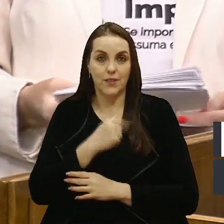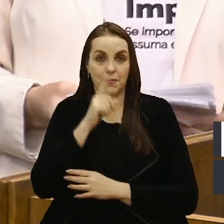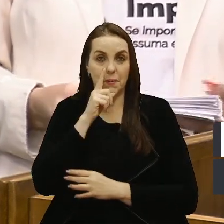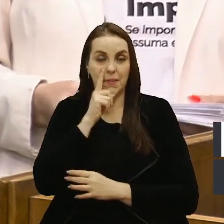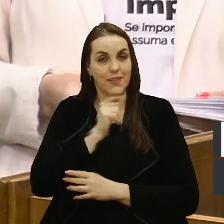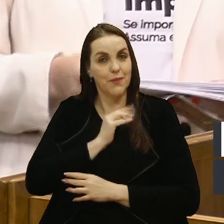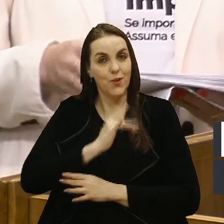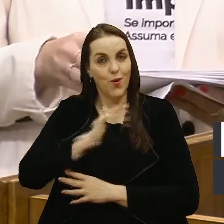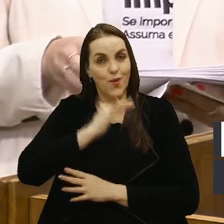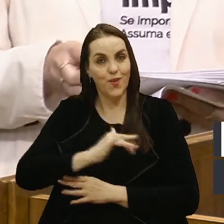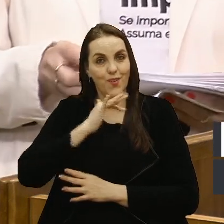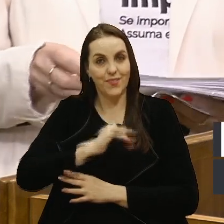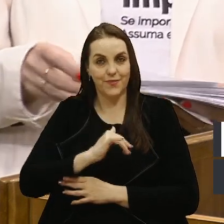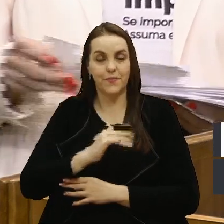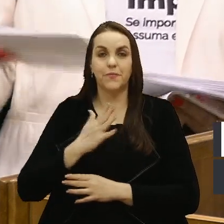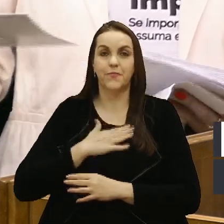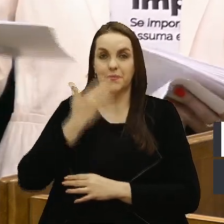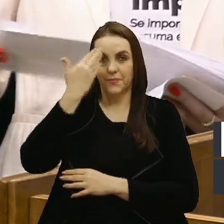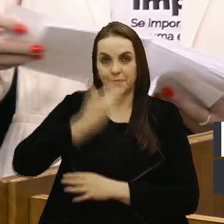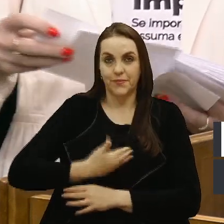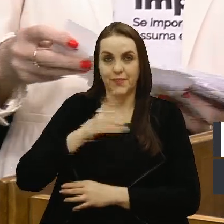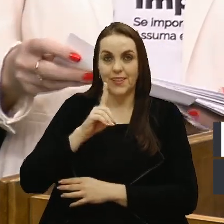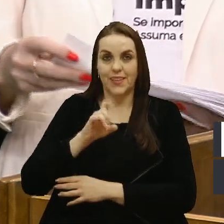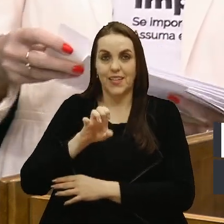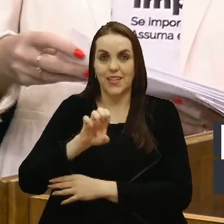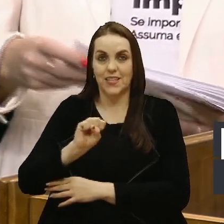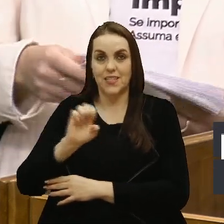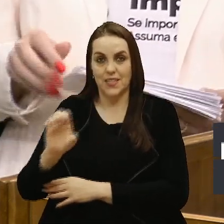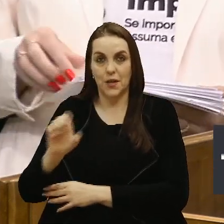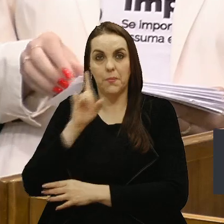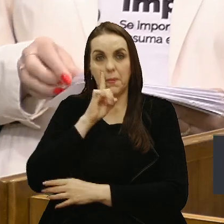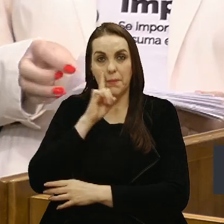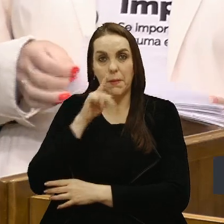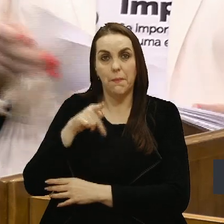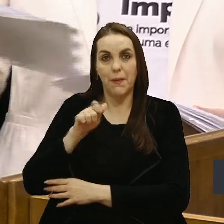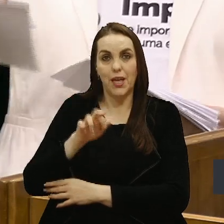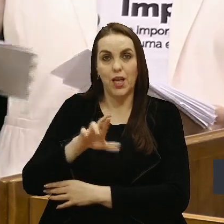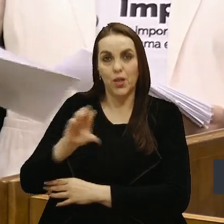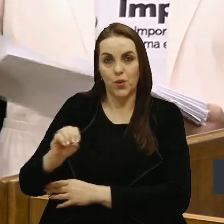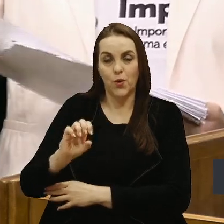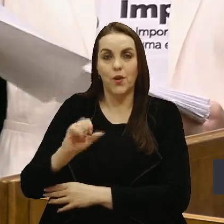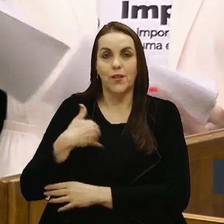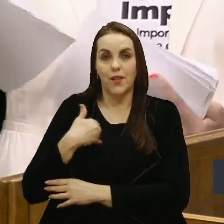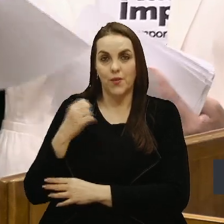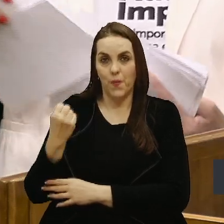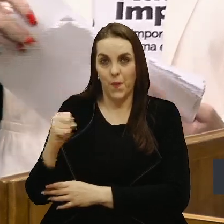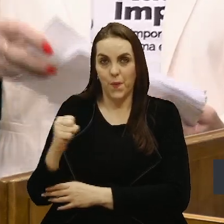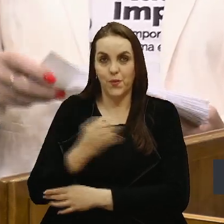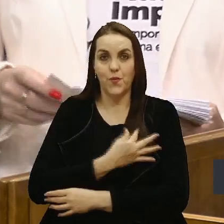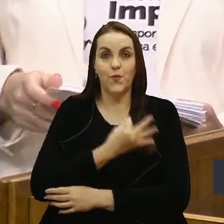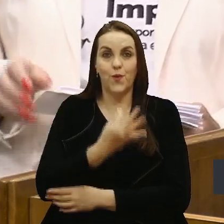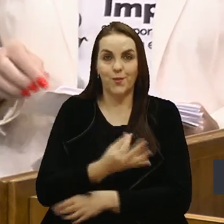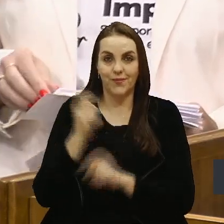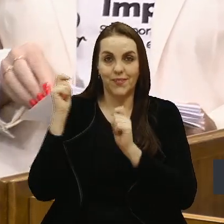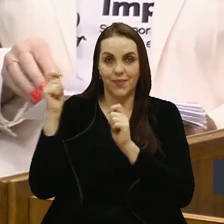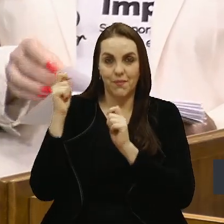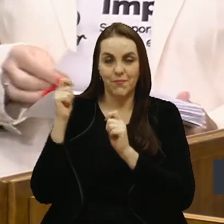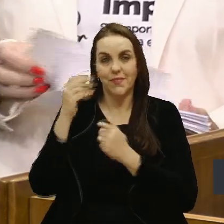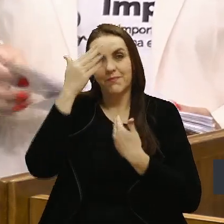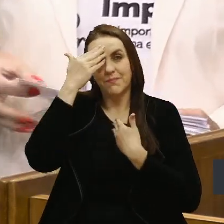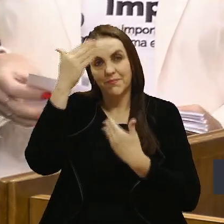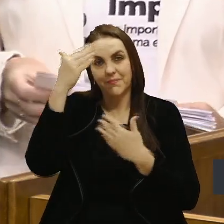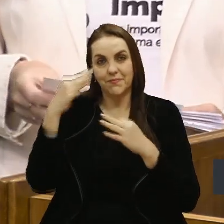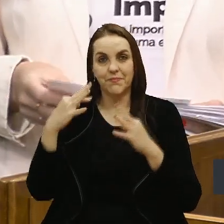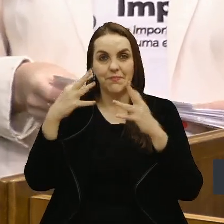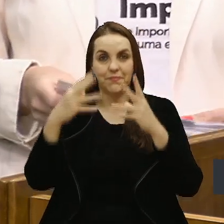Furtacor. Eu me chamo Deise Antunes, sou mãe do Pedro, de 8 anos, também voluntária da campanha, e agradeço a todos pela escuta e